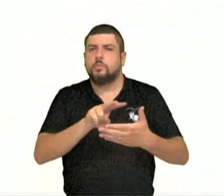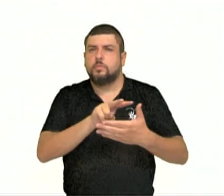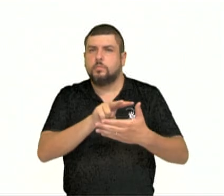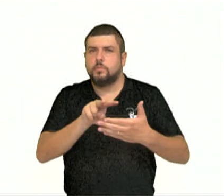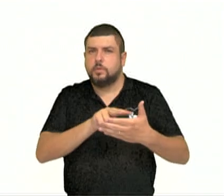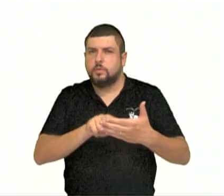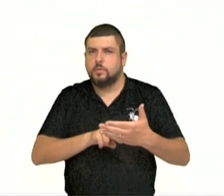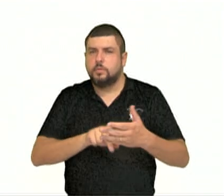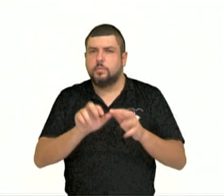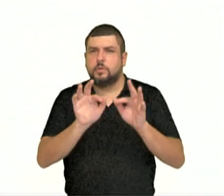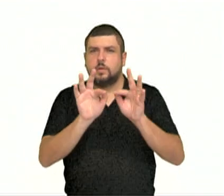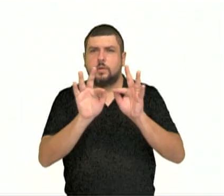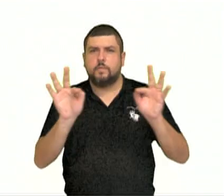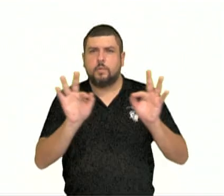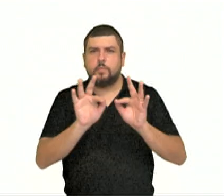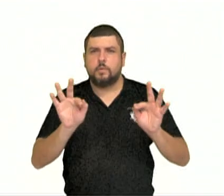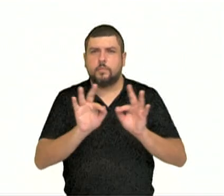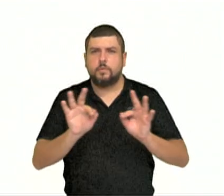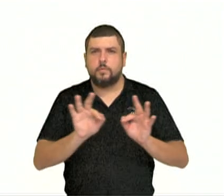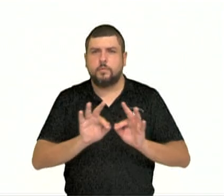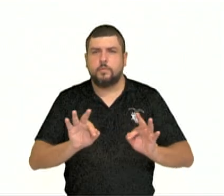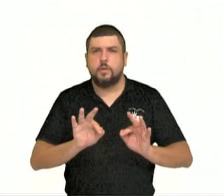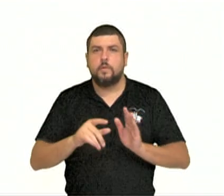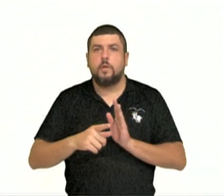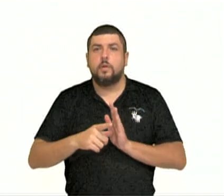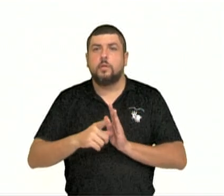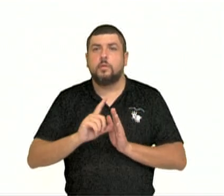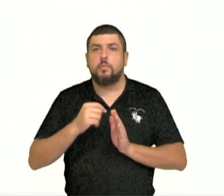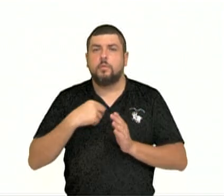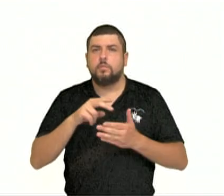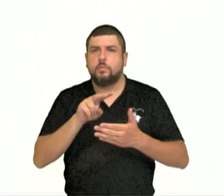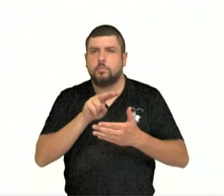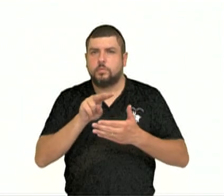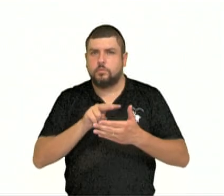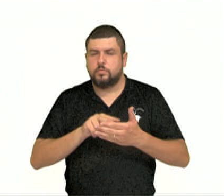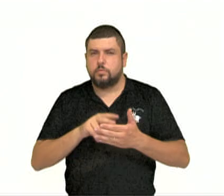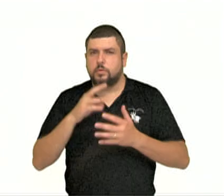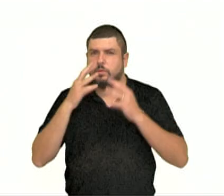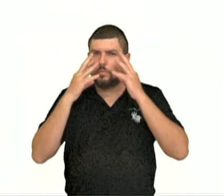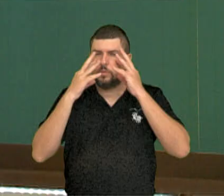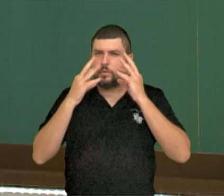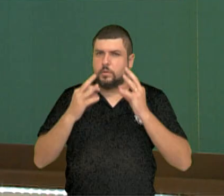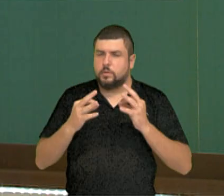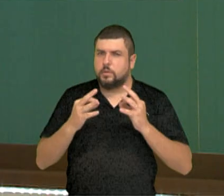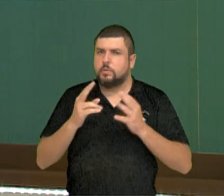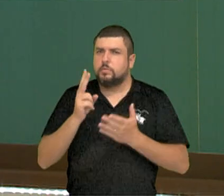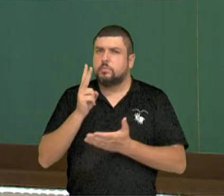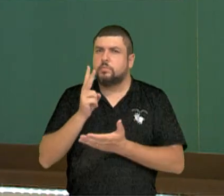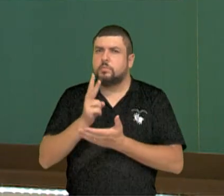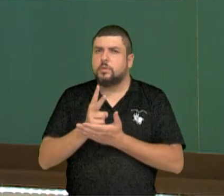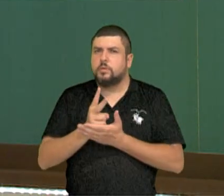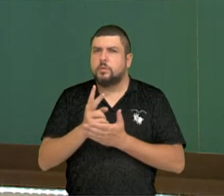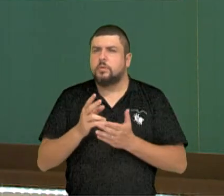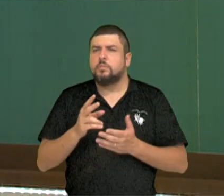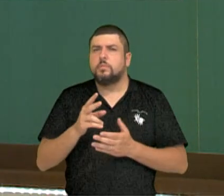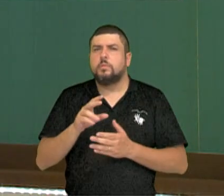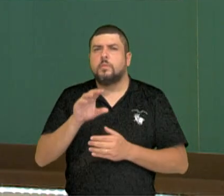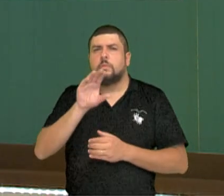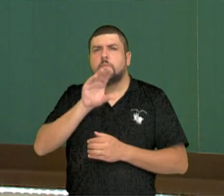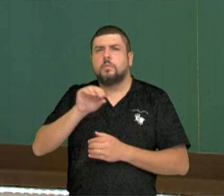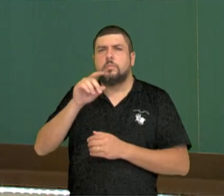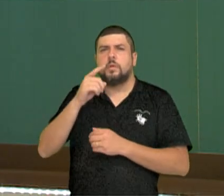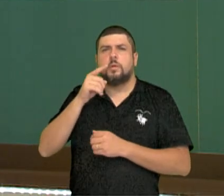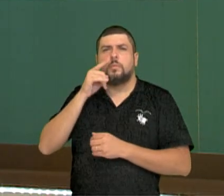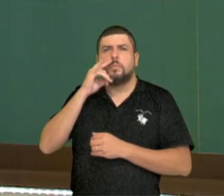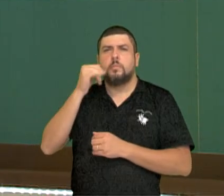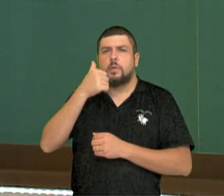de frases que escutamos muito a menudo, escutamos com bastante frequência de nossos padres.